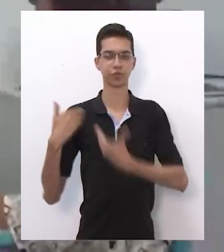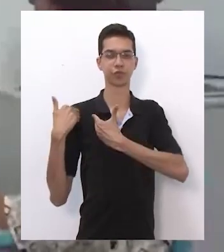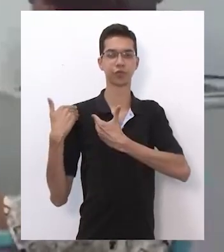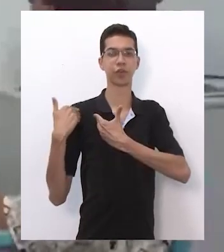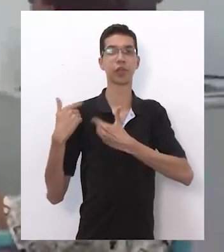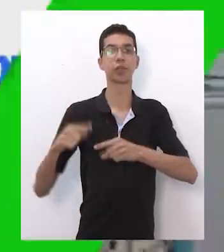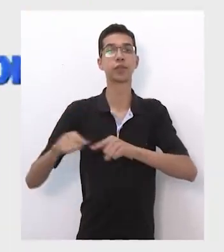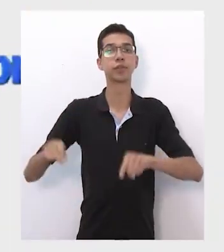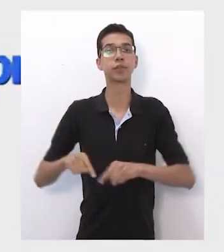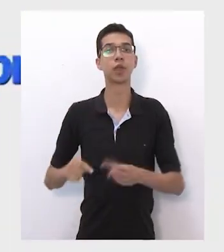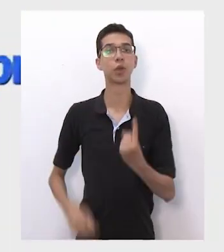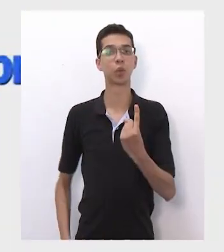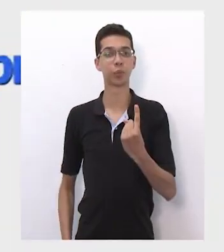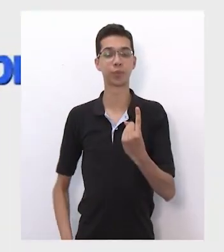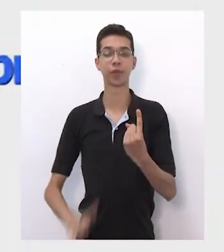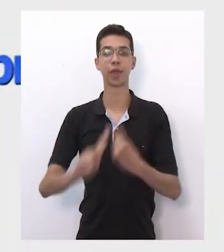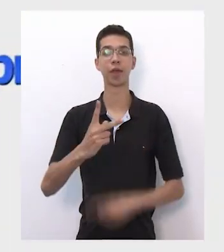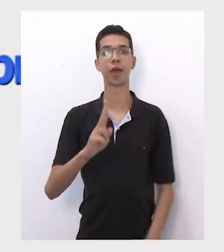de Inovação.